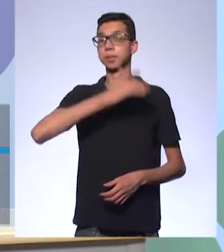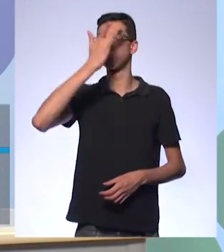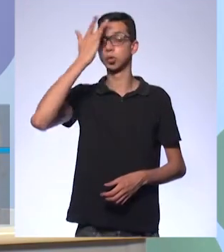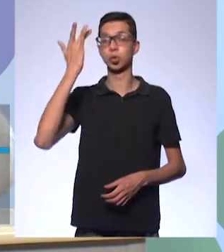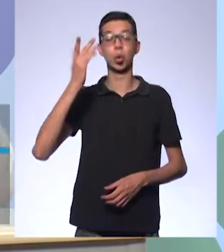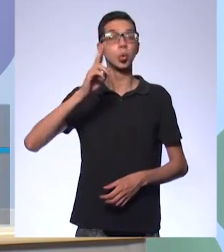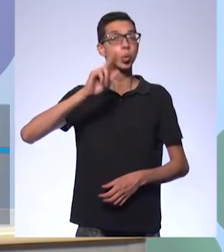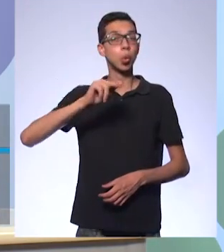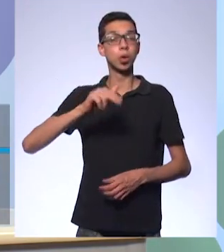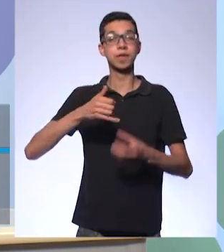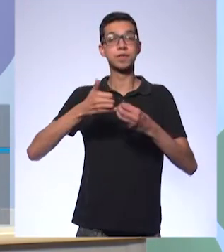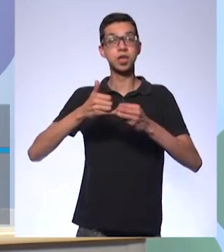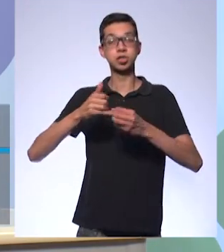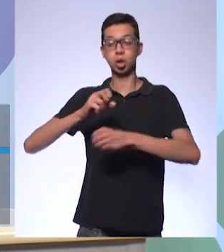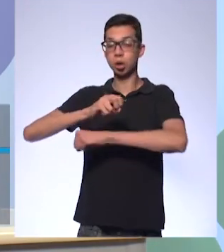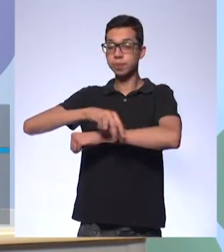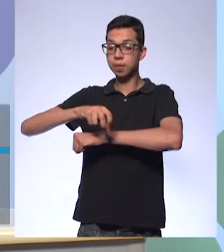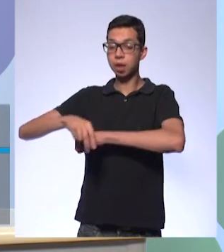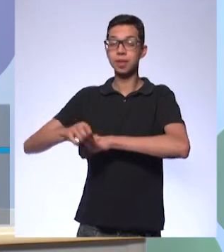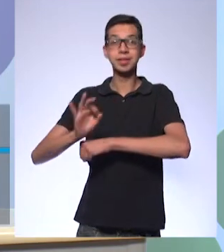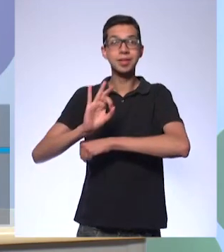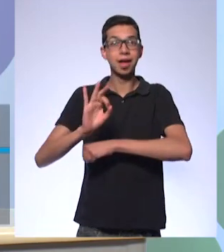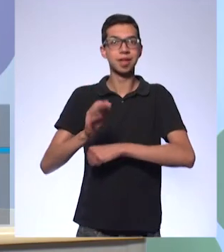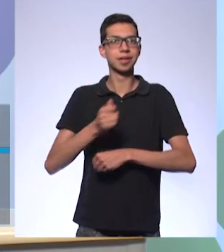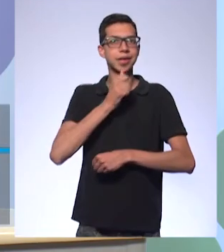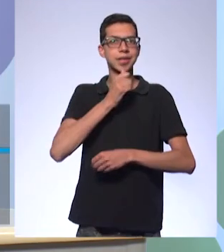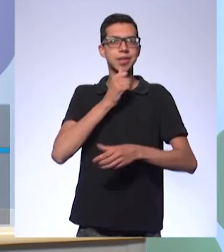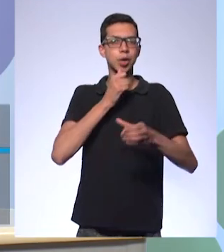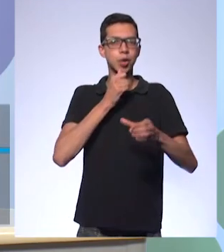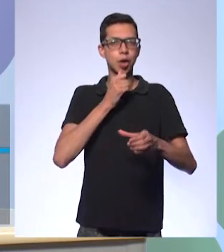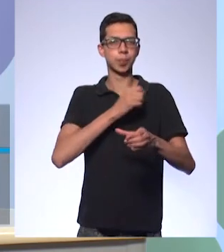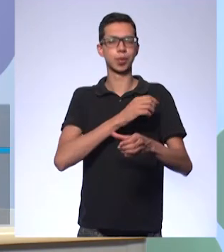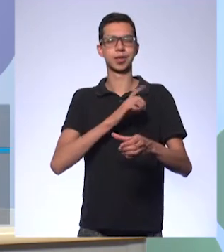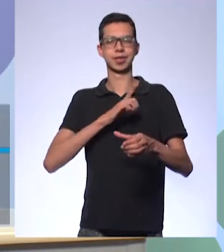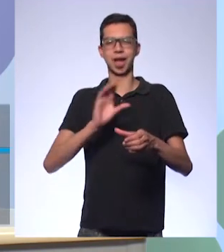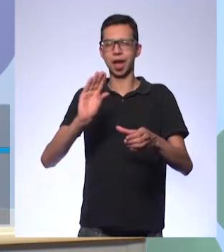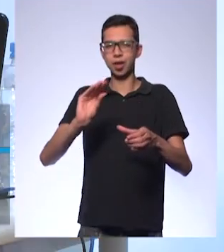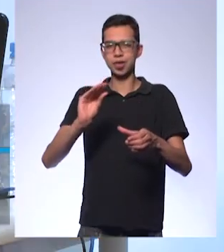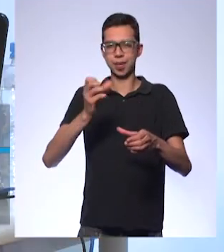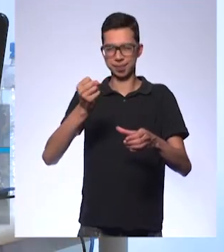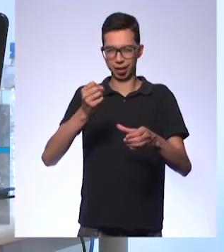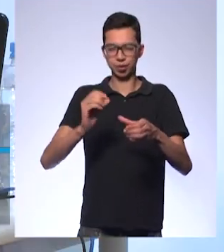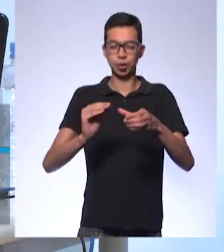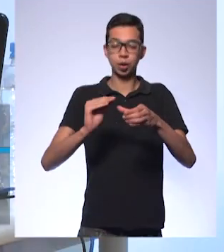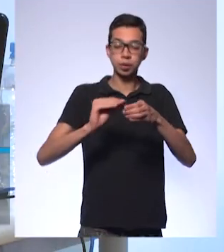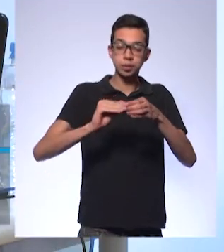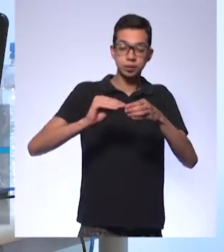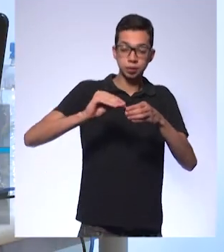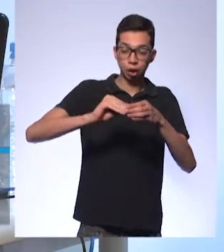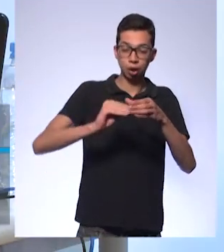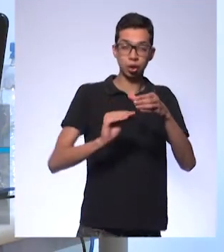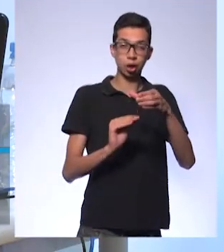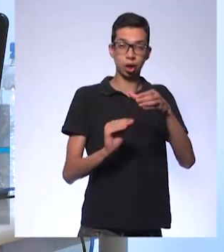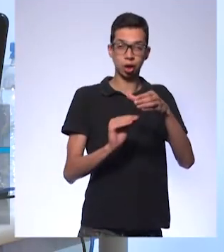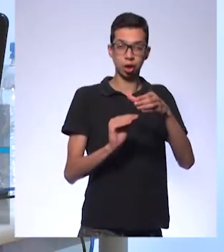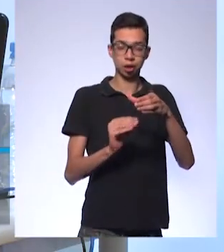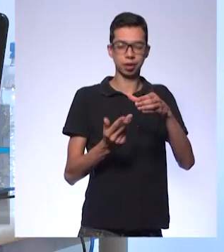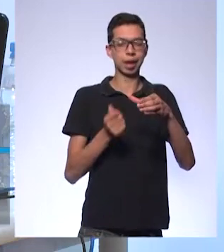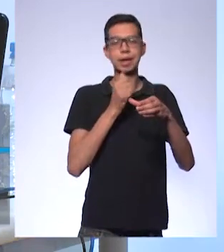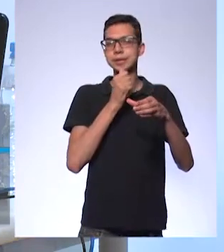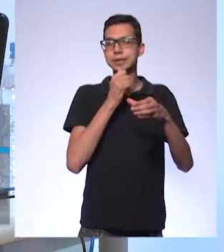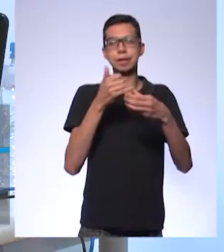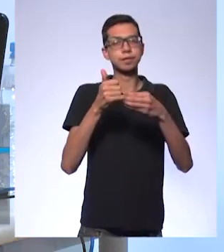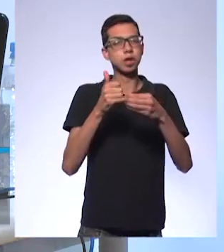nenhum feijãozinho lá no copo com algodão. Tem que plantar, Tem gente. pessoas. Tem que fazer a sua parte, Exatamente. né? Maria Eduarda, bora